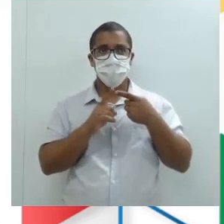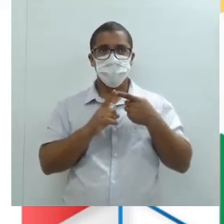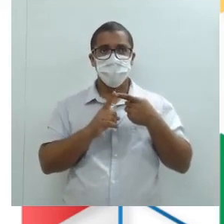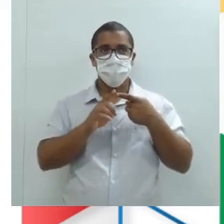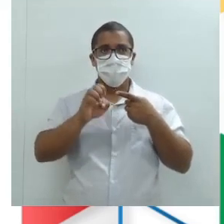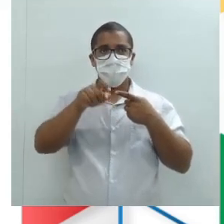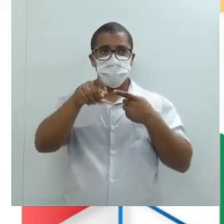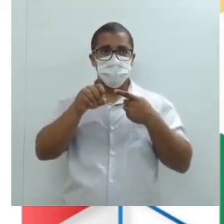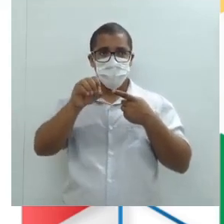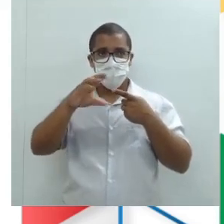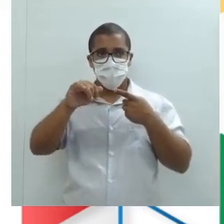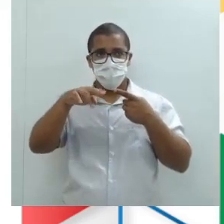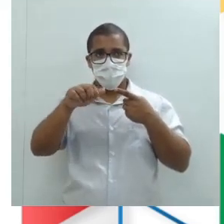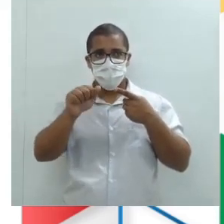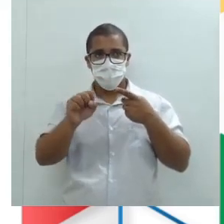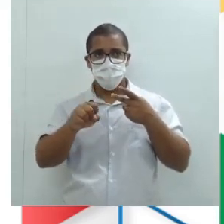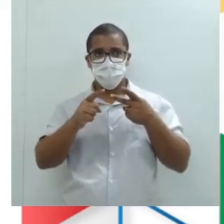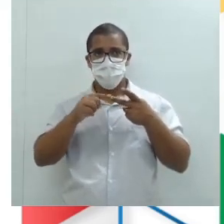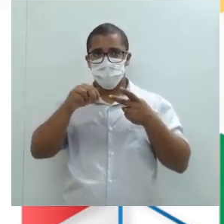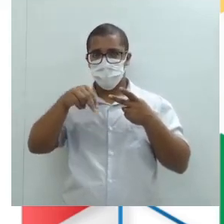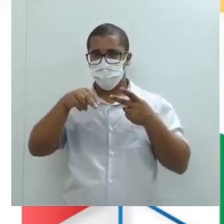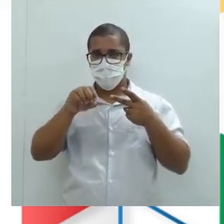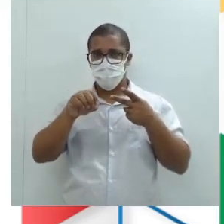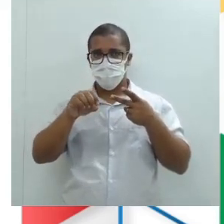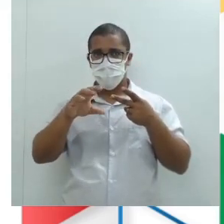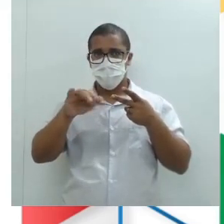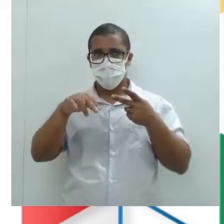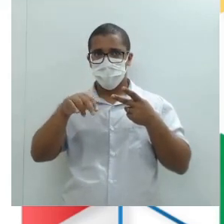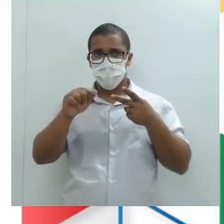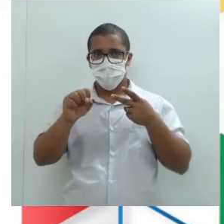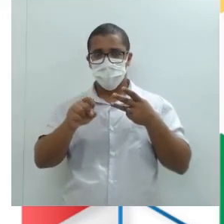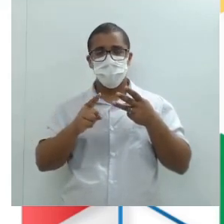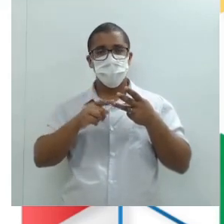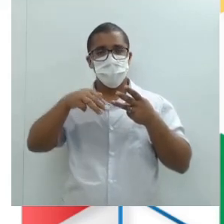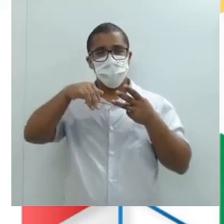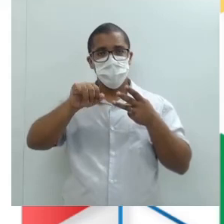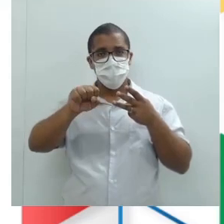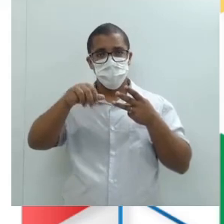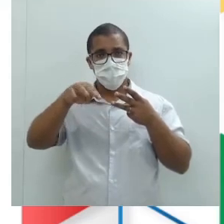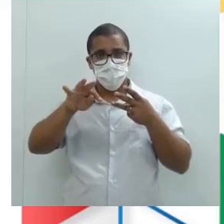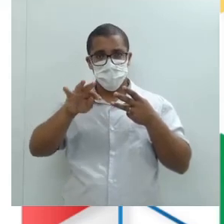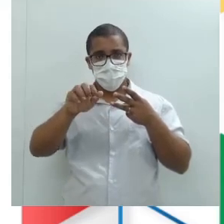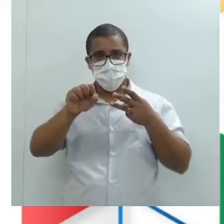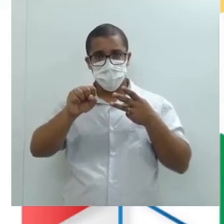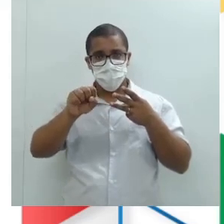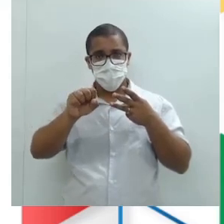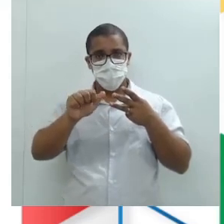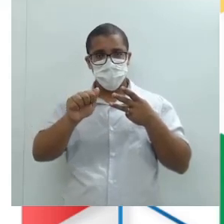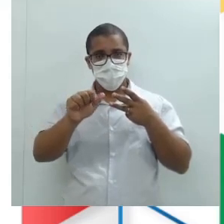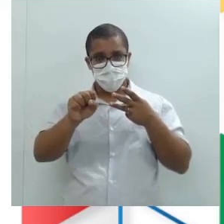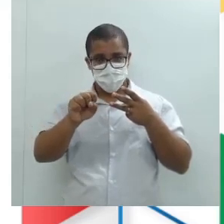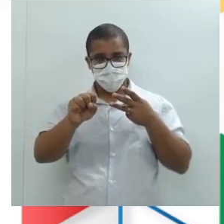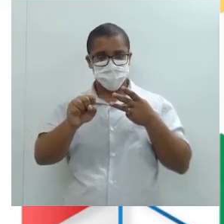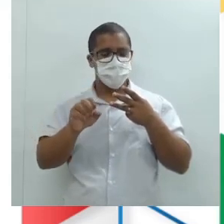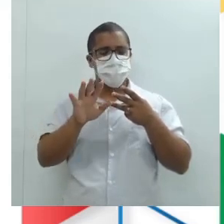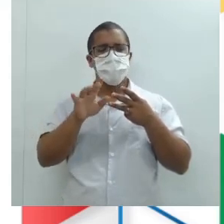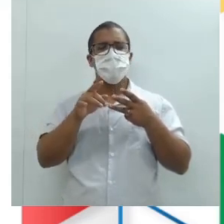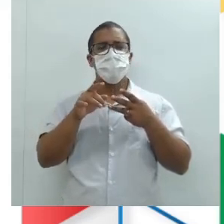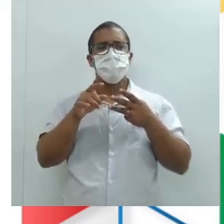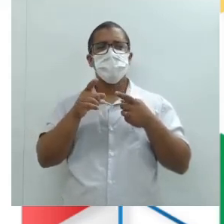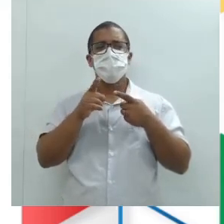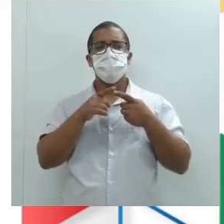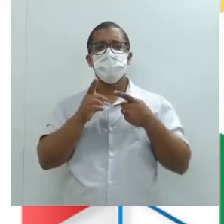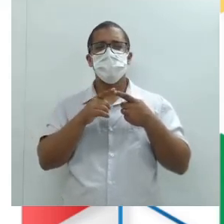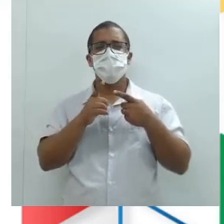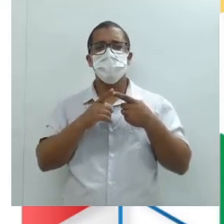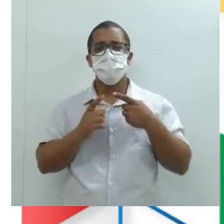exócrinas, endócrinas e mistas. Quando se fala das glândulas que são exócrinas, são aquelas